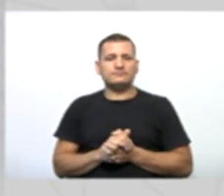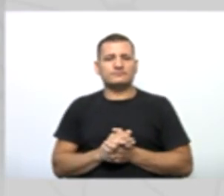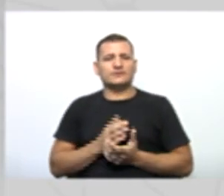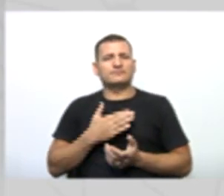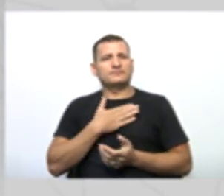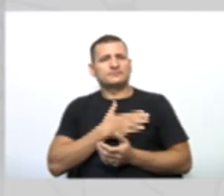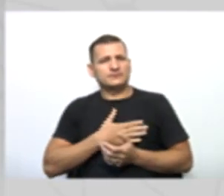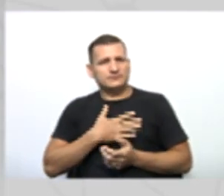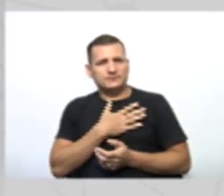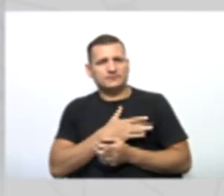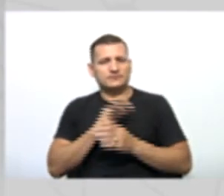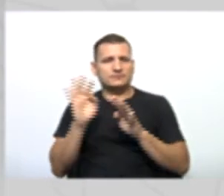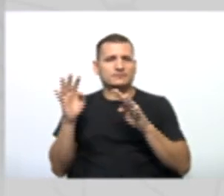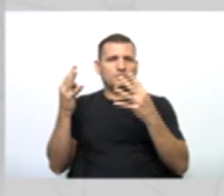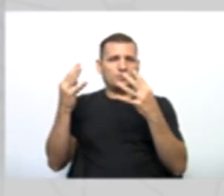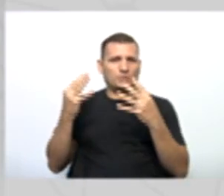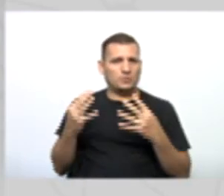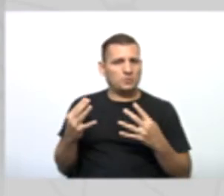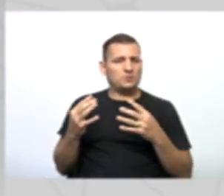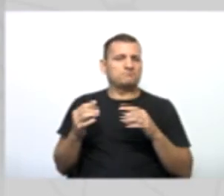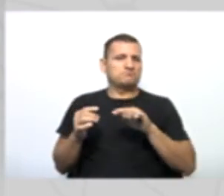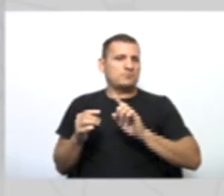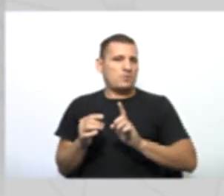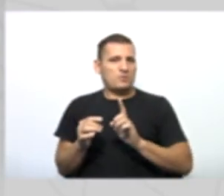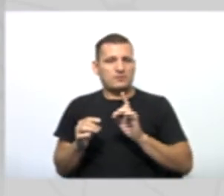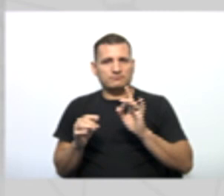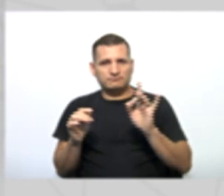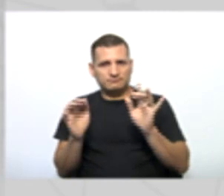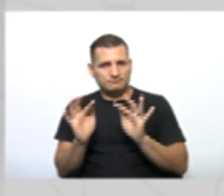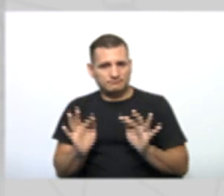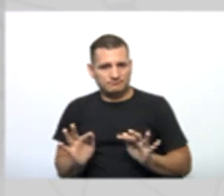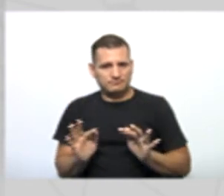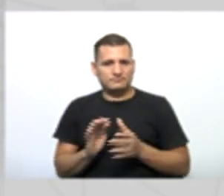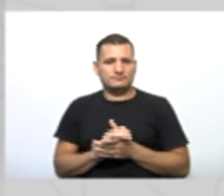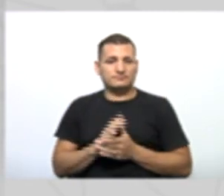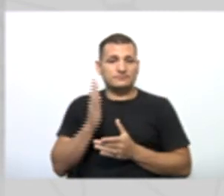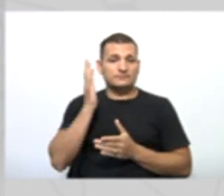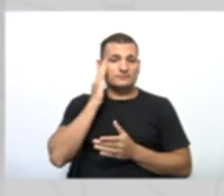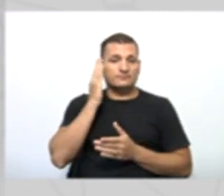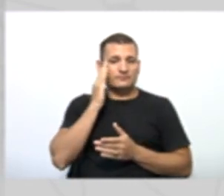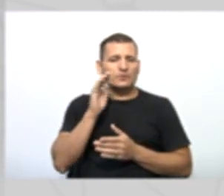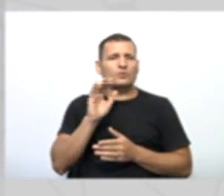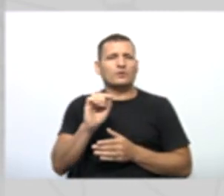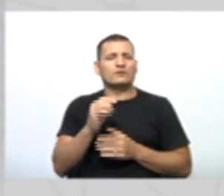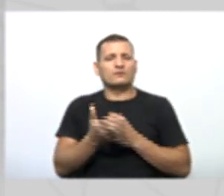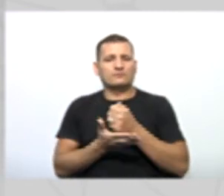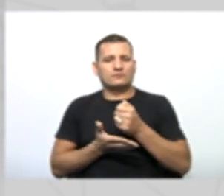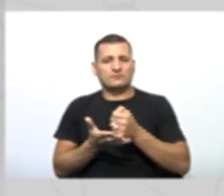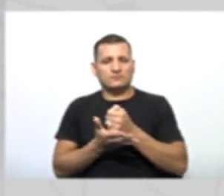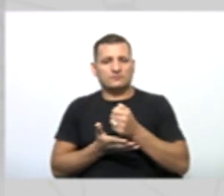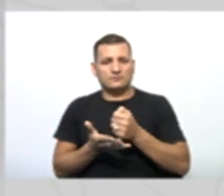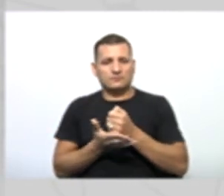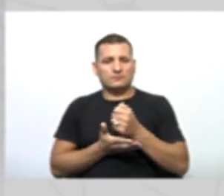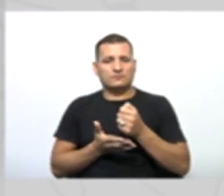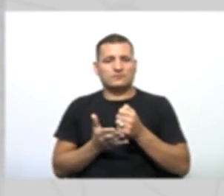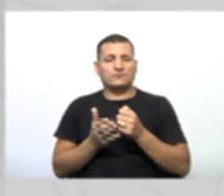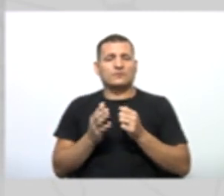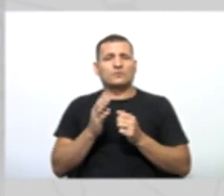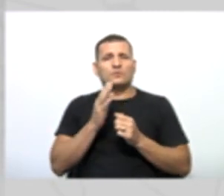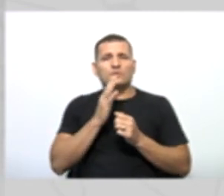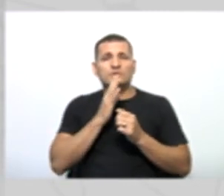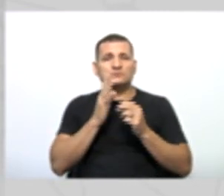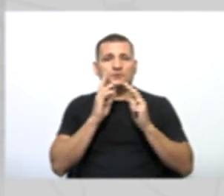não podem ser consideradas formas de felicidade. Saber fundamental, o mais necessário, é o conhecimento do próprio homem.